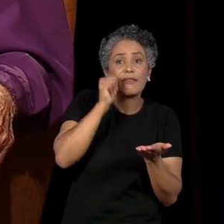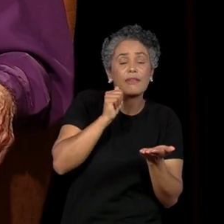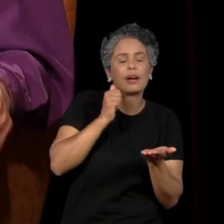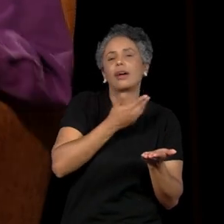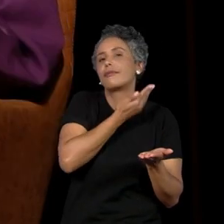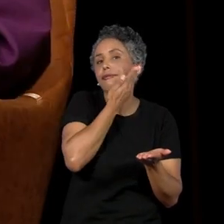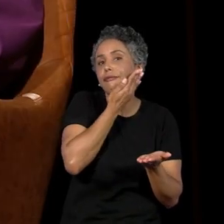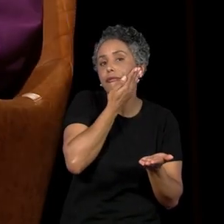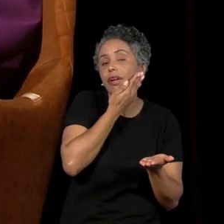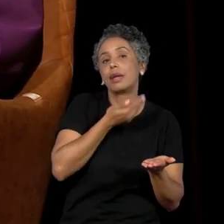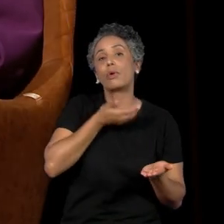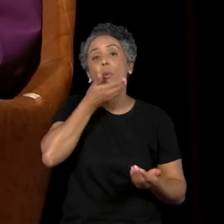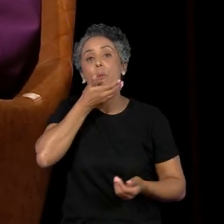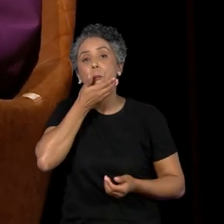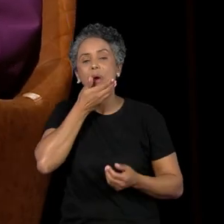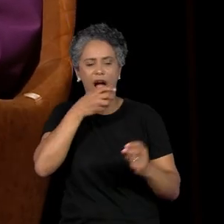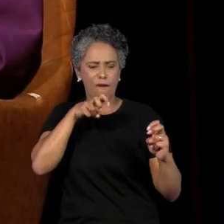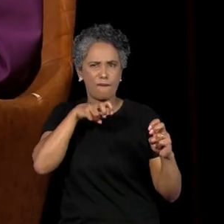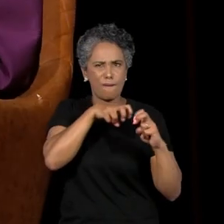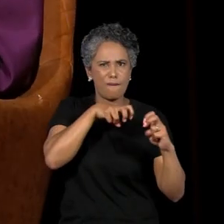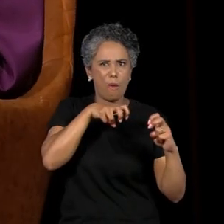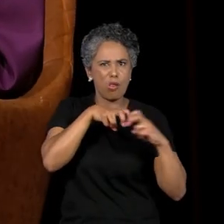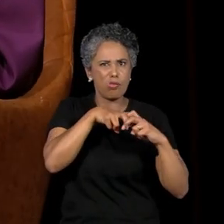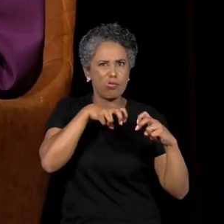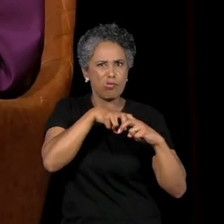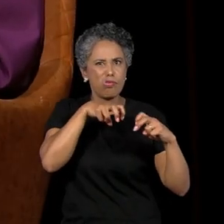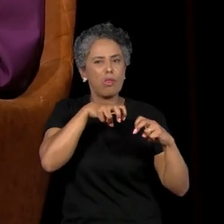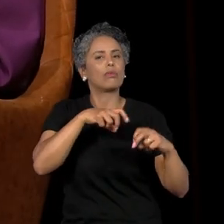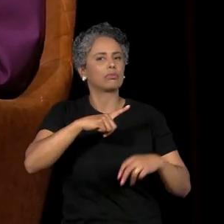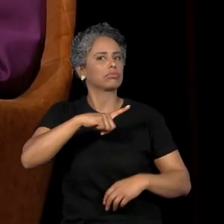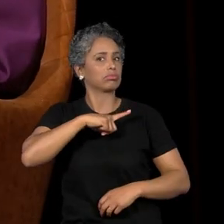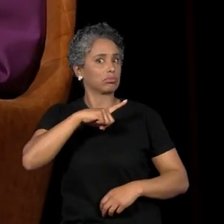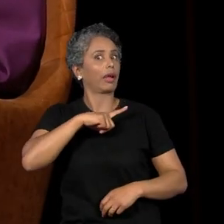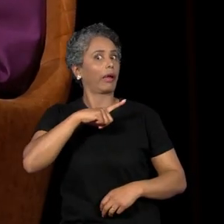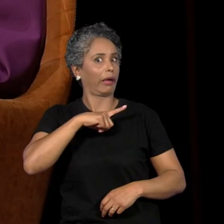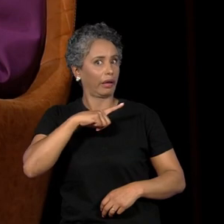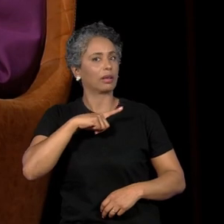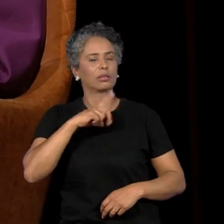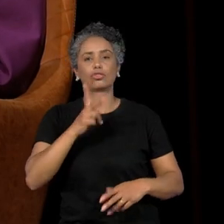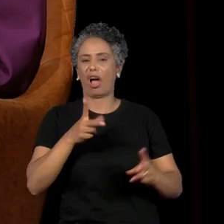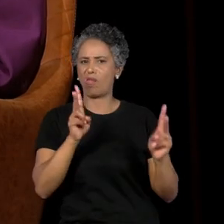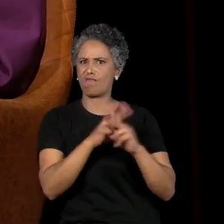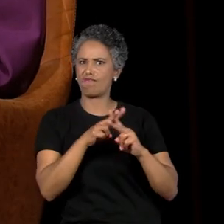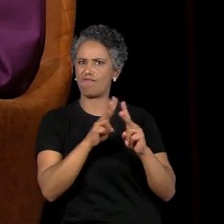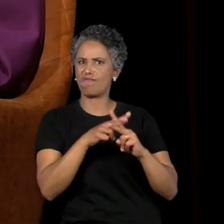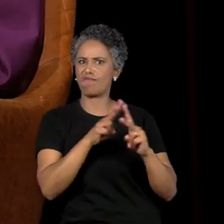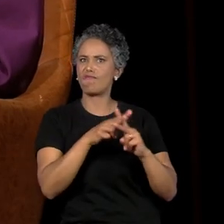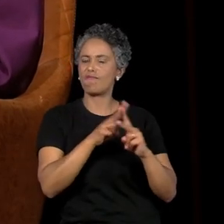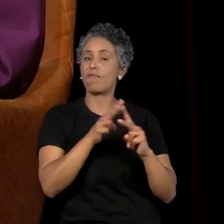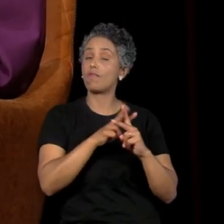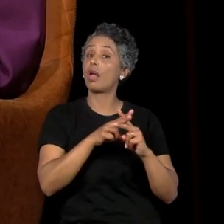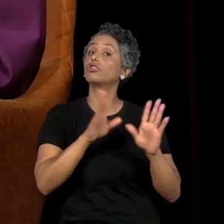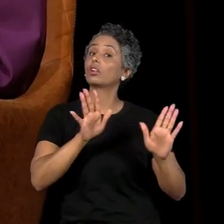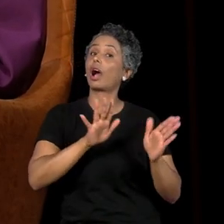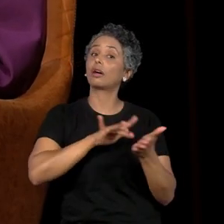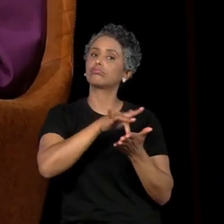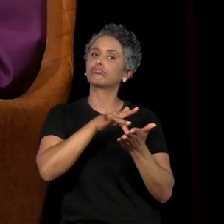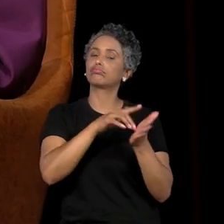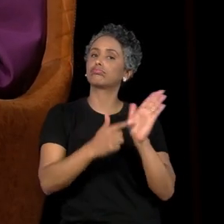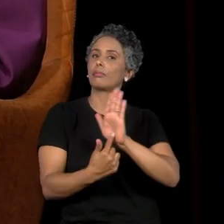E esse era o tema do balé, né? Do Sinalta Luar. Tinha os três, eu